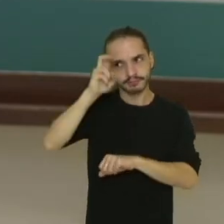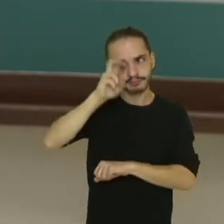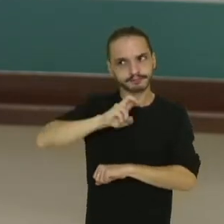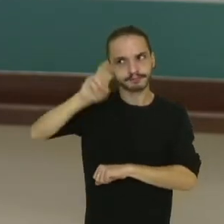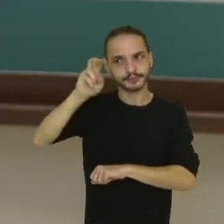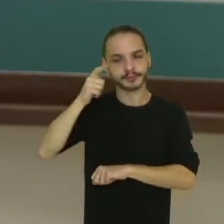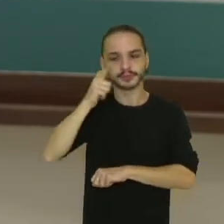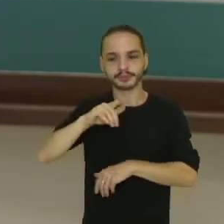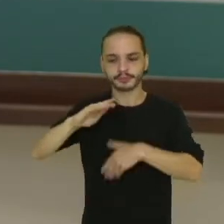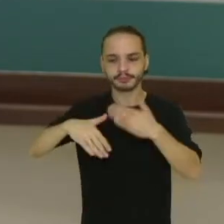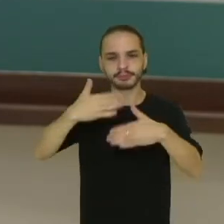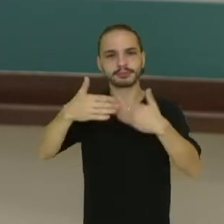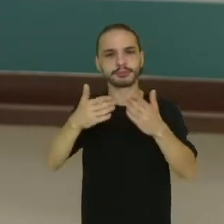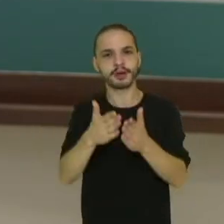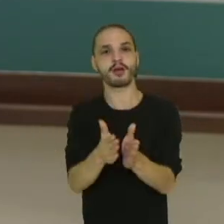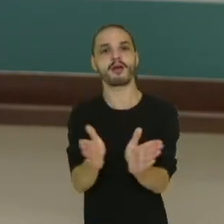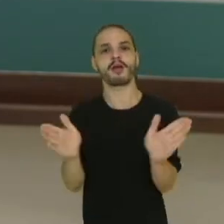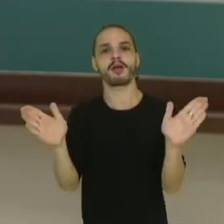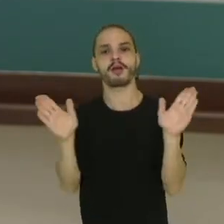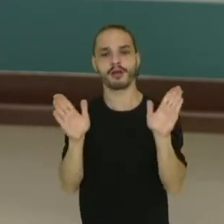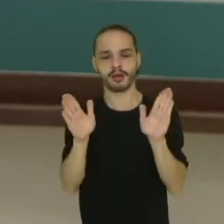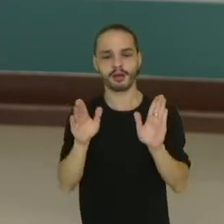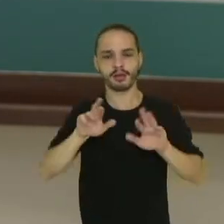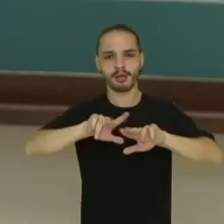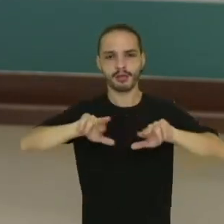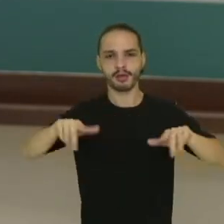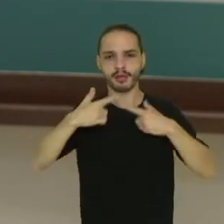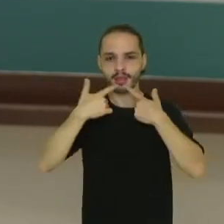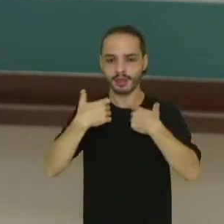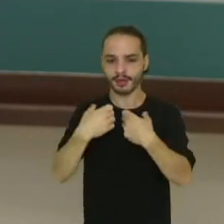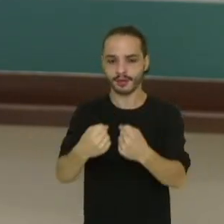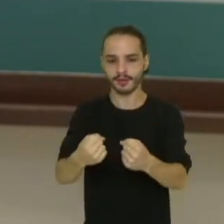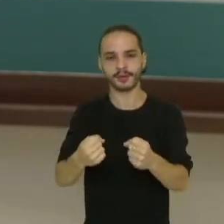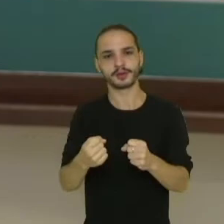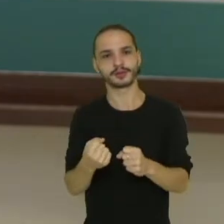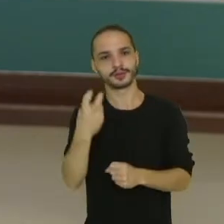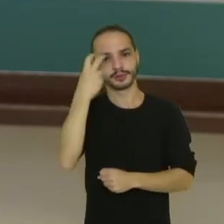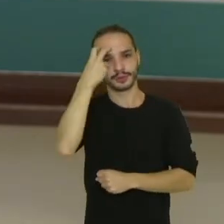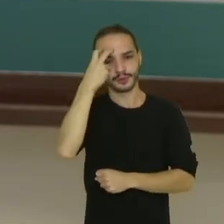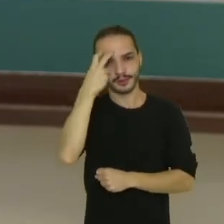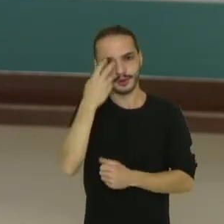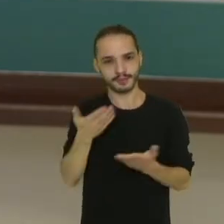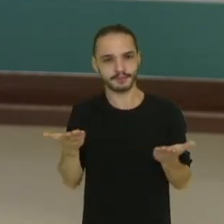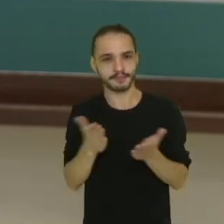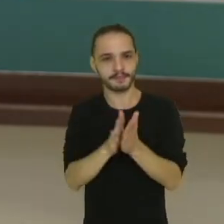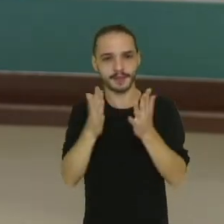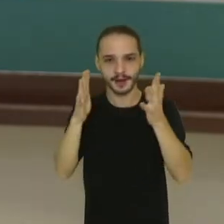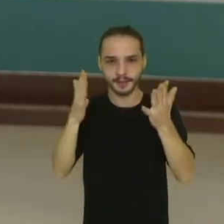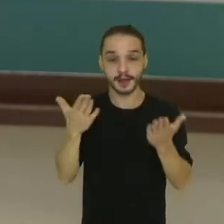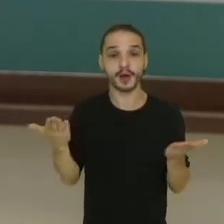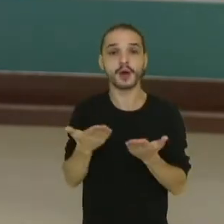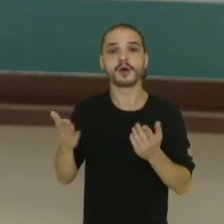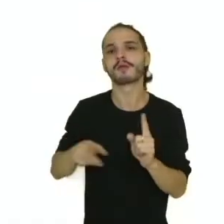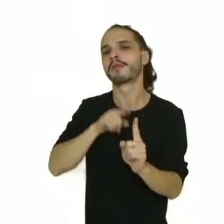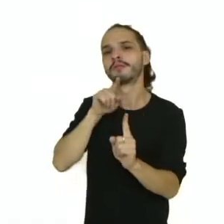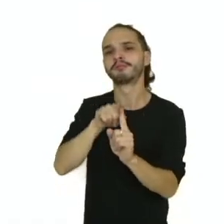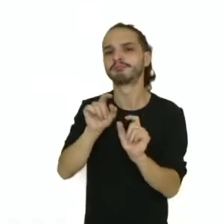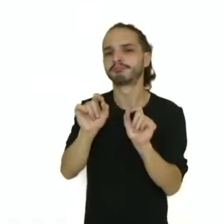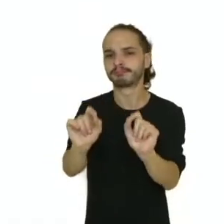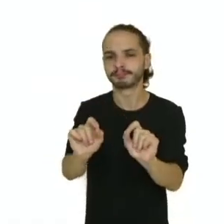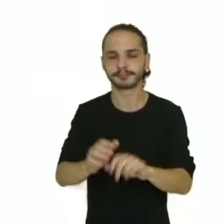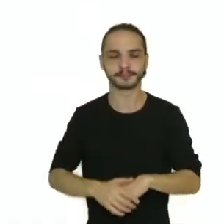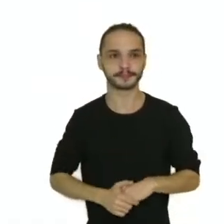repertório linguístico, literário e cultural de vocês. Meus parabéns. Vamos ver aqui quais são os nossos objetivos então. Então